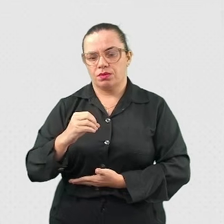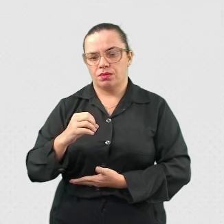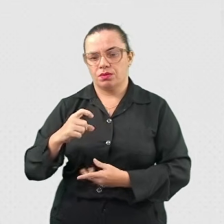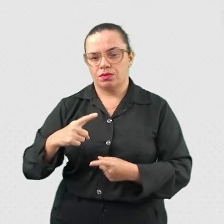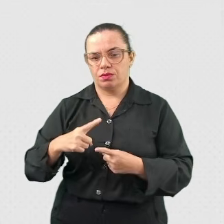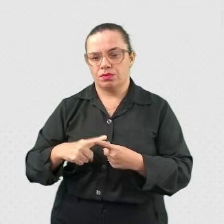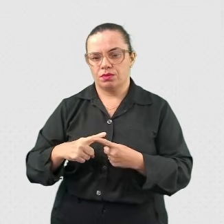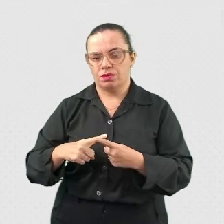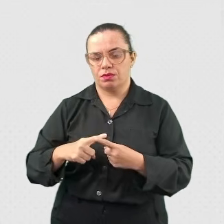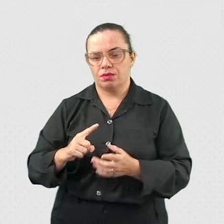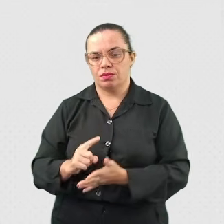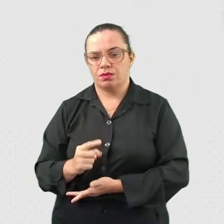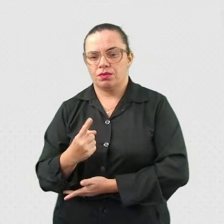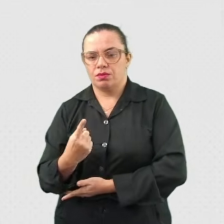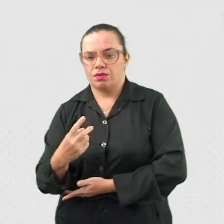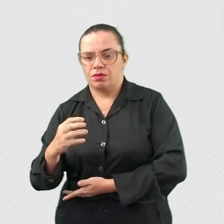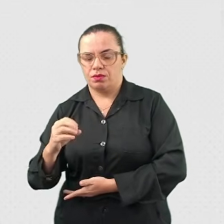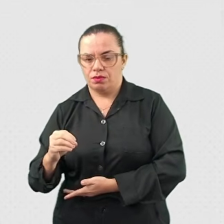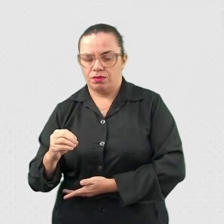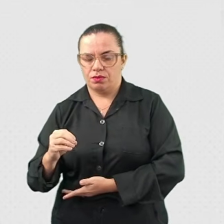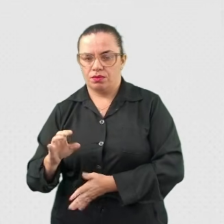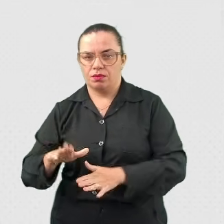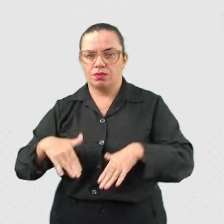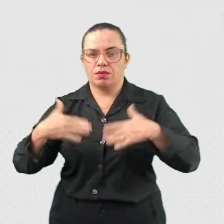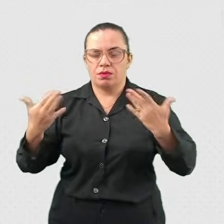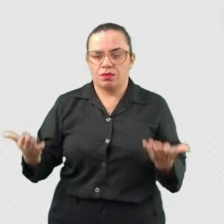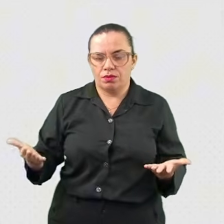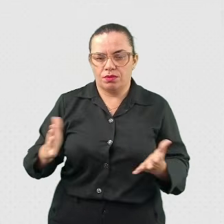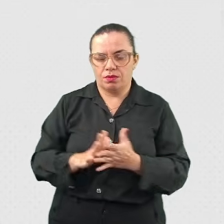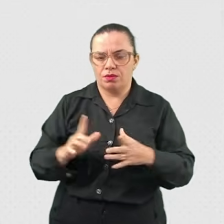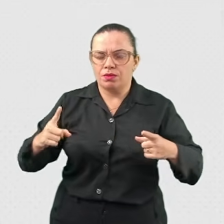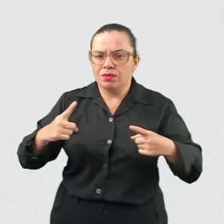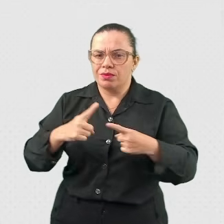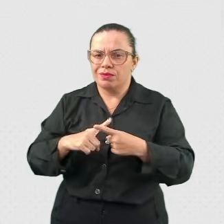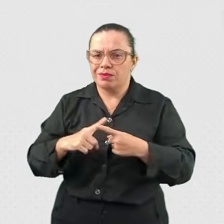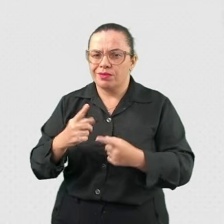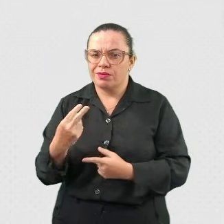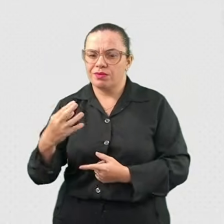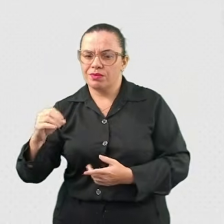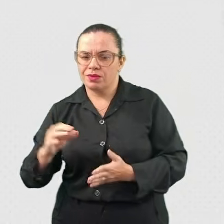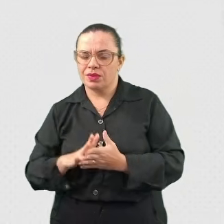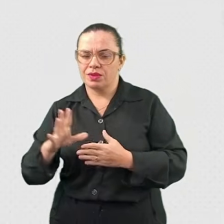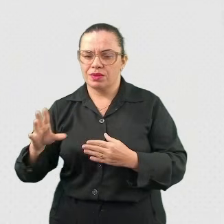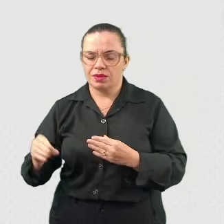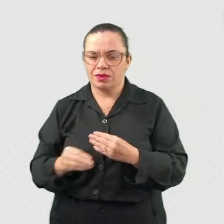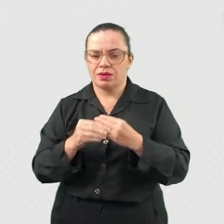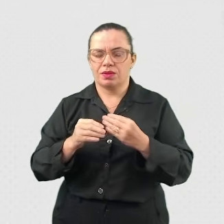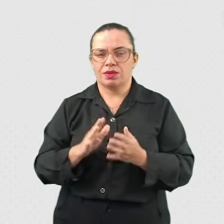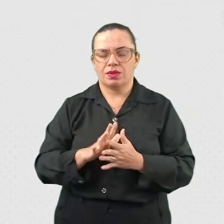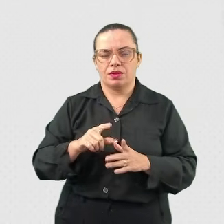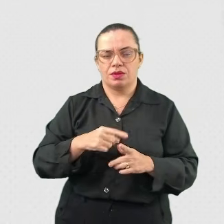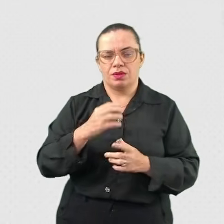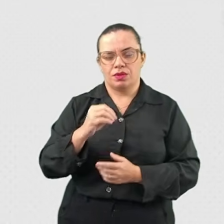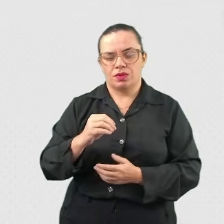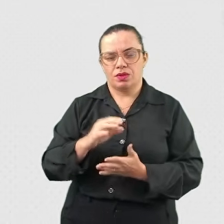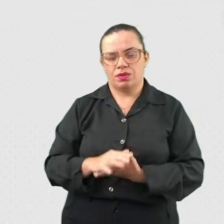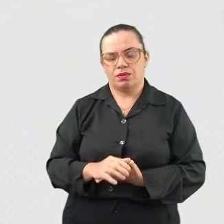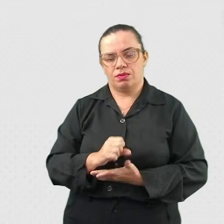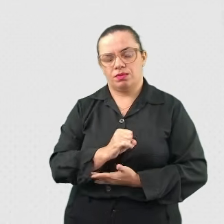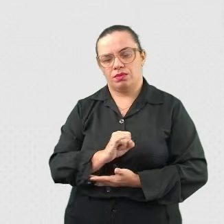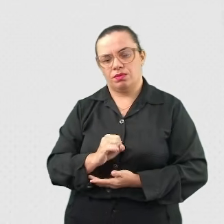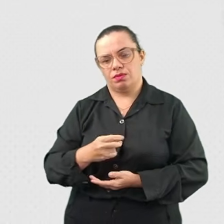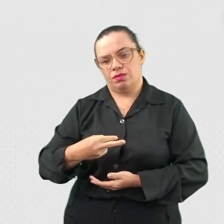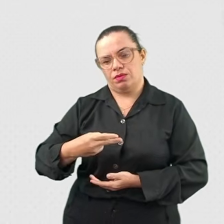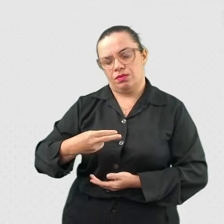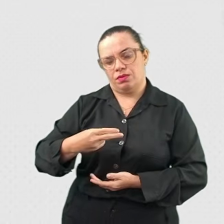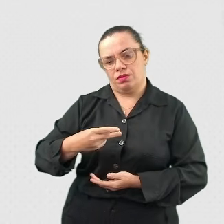multiplicado por 10. E aí, turma, na multiplicação por 10, basta você acrescentar um zero. Então, você vai ter que a soma